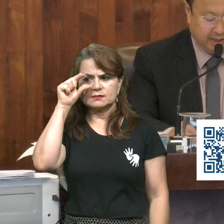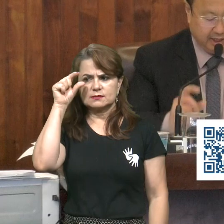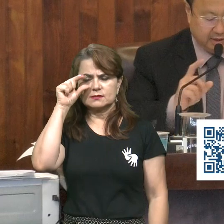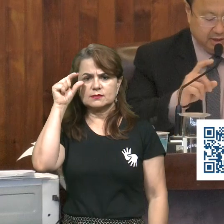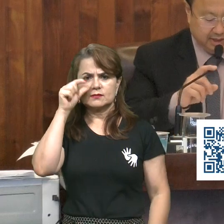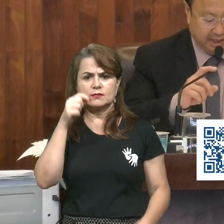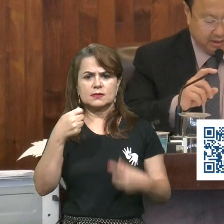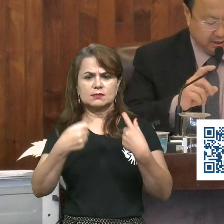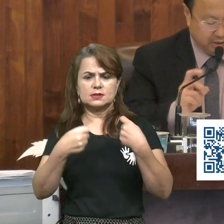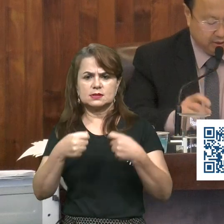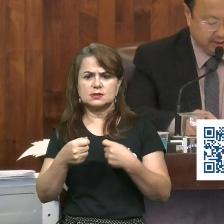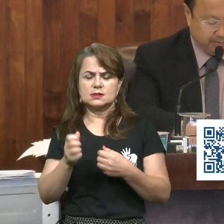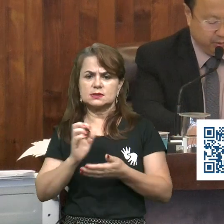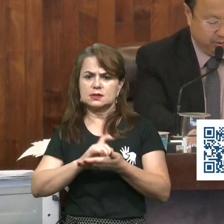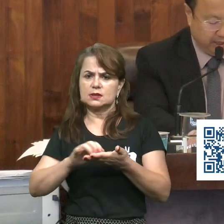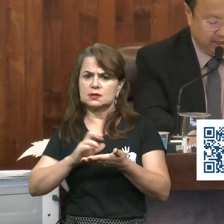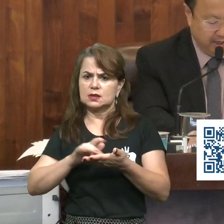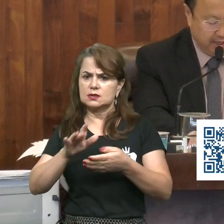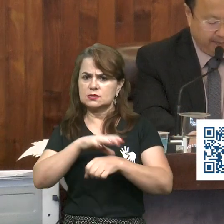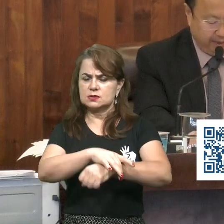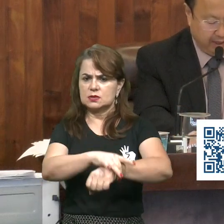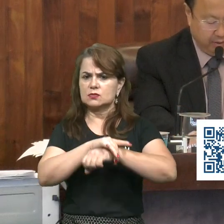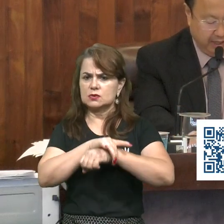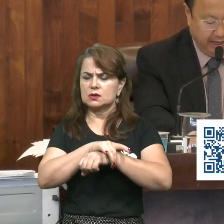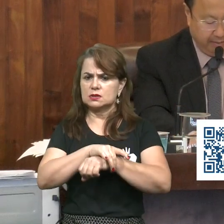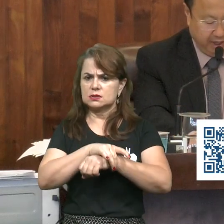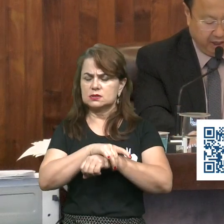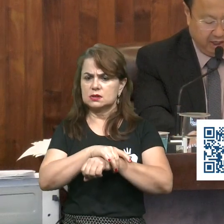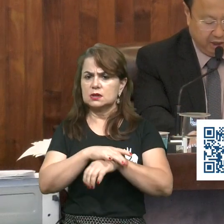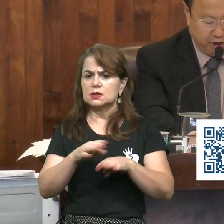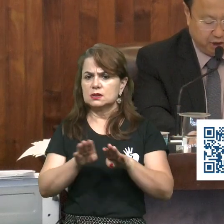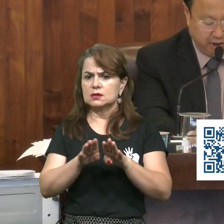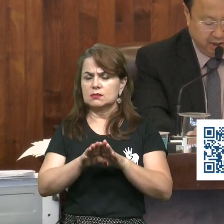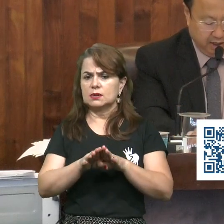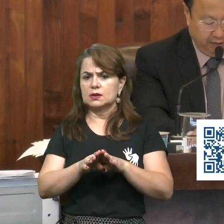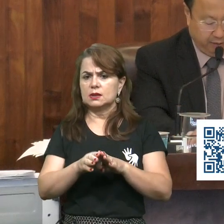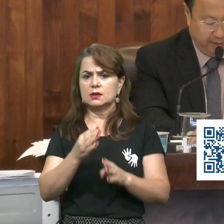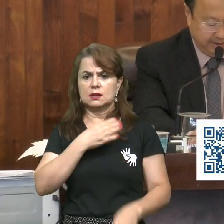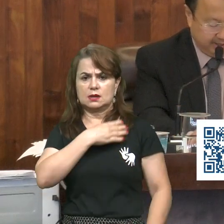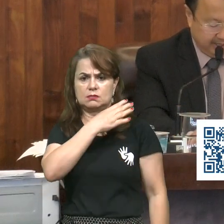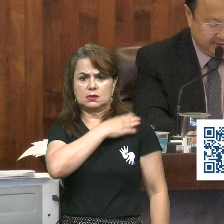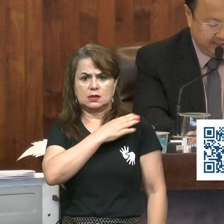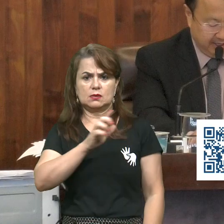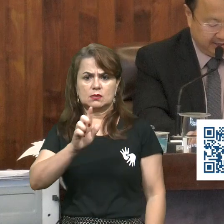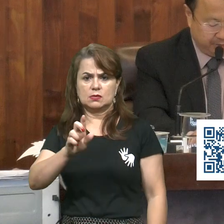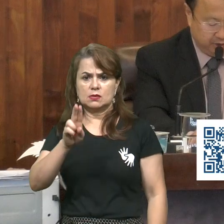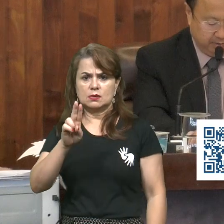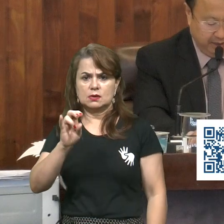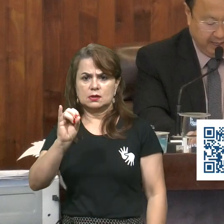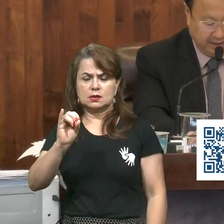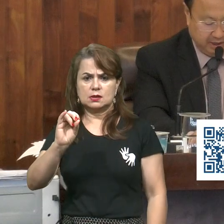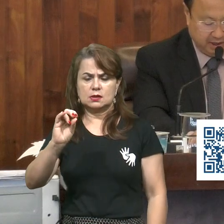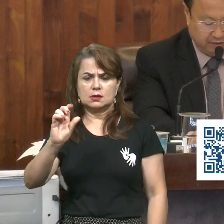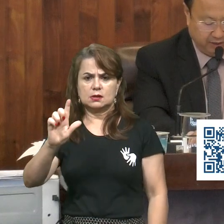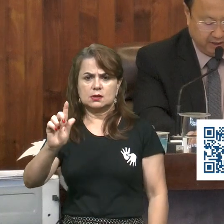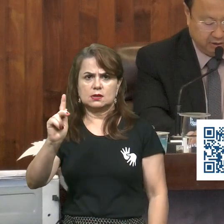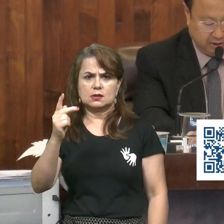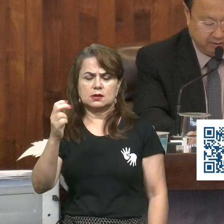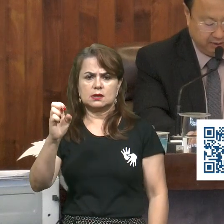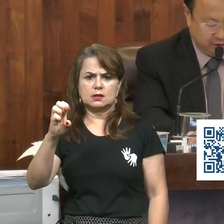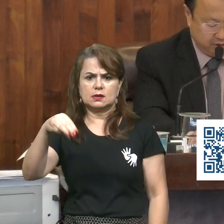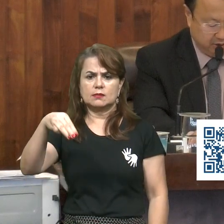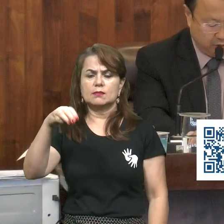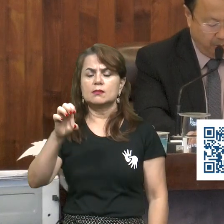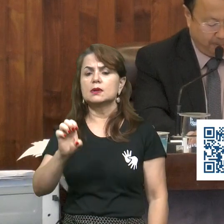aos secretários de Estado de Segurança Pública, capitão Guilherme Rederich, informar essa Casa de Leis a possibilidade de transferência